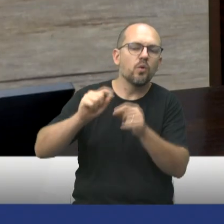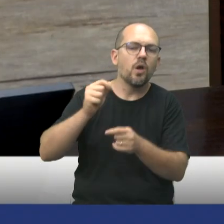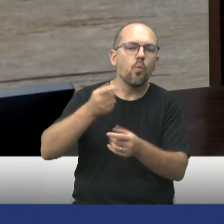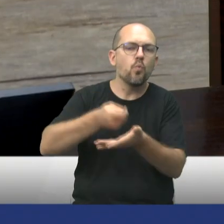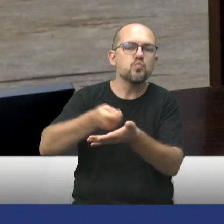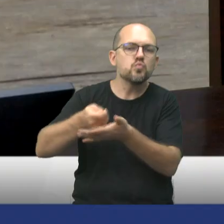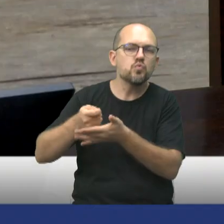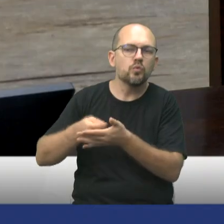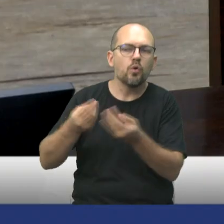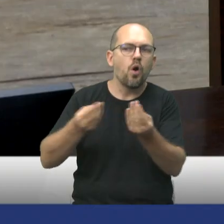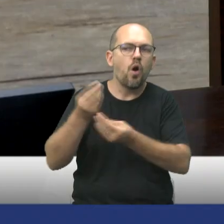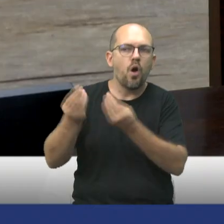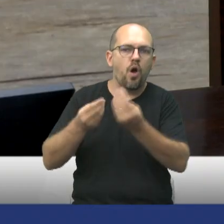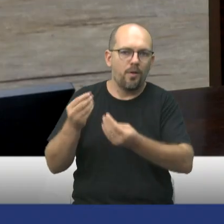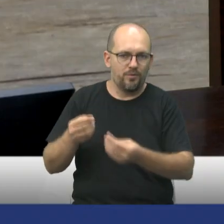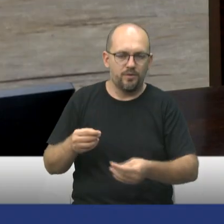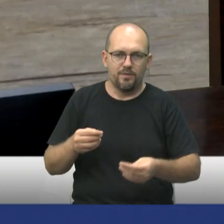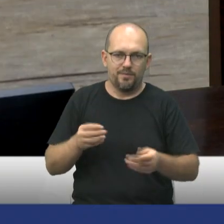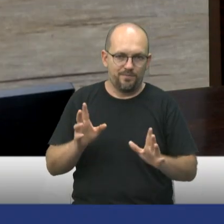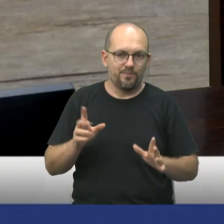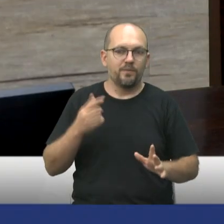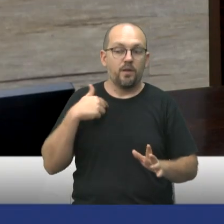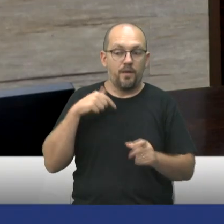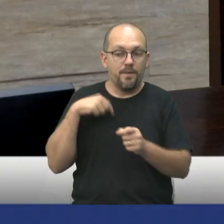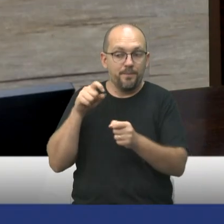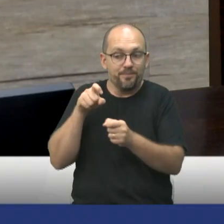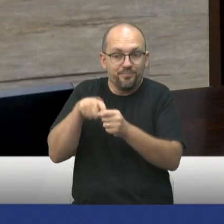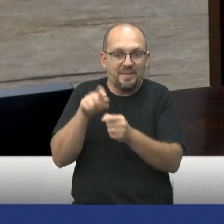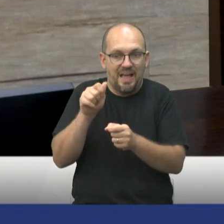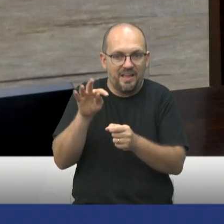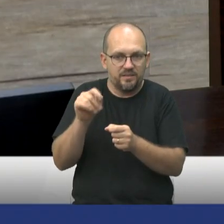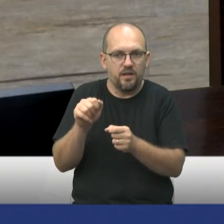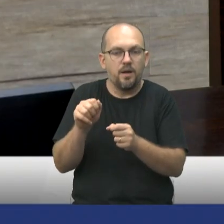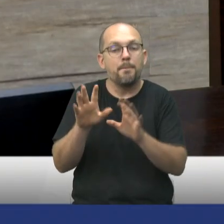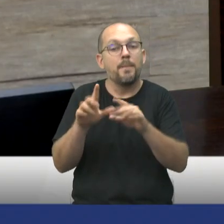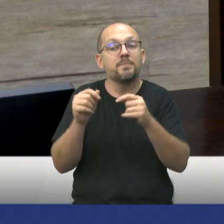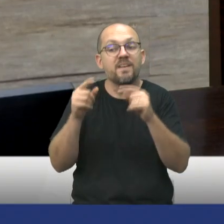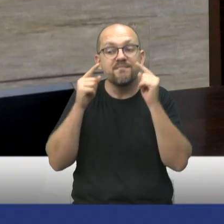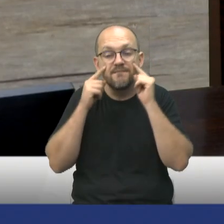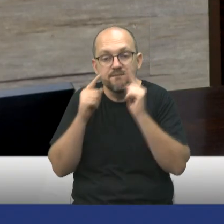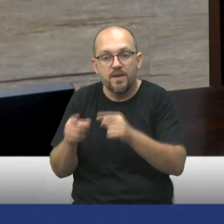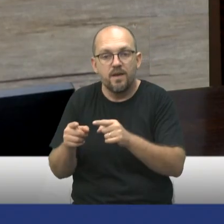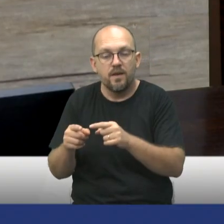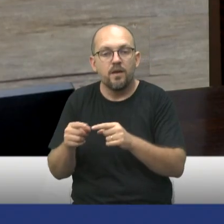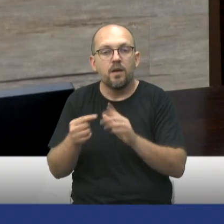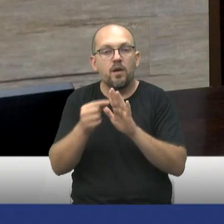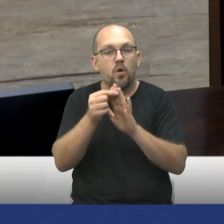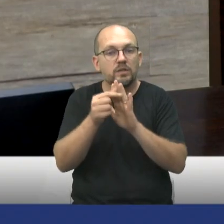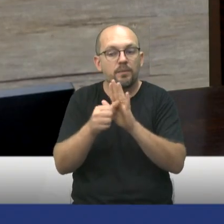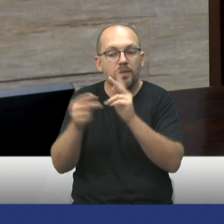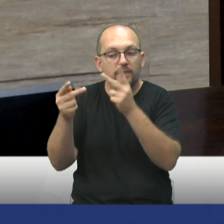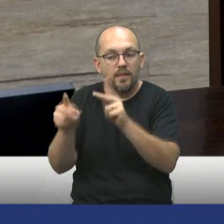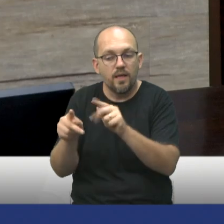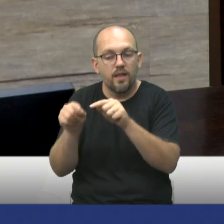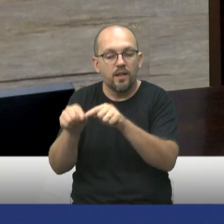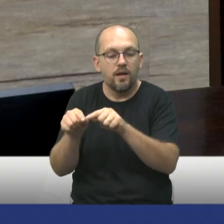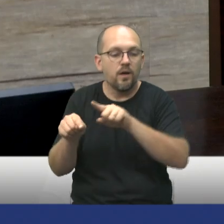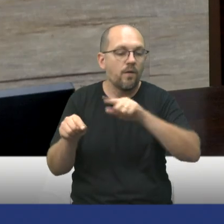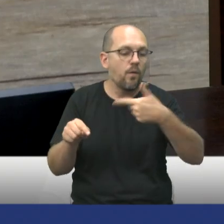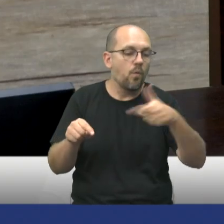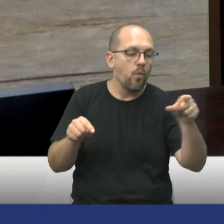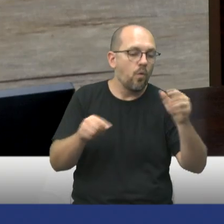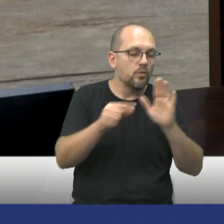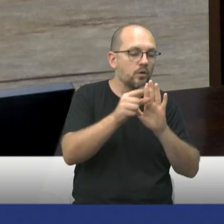disso. Independente de estar aderindo a uma ata, nós temos que ter o cuidado de ver também, né, os orçamentos, os custos que